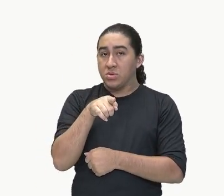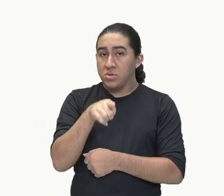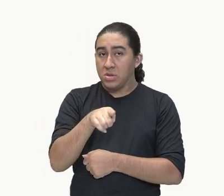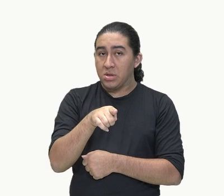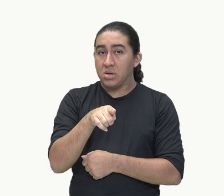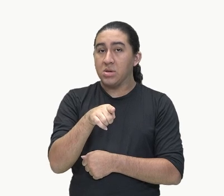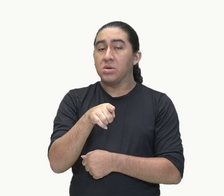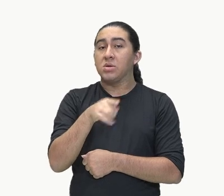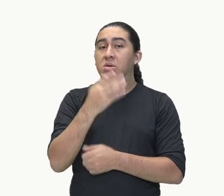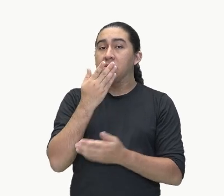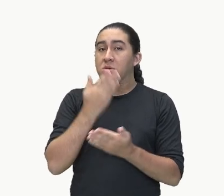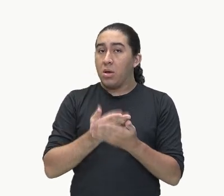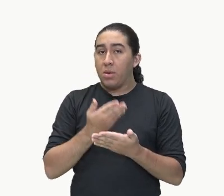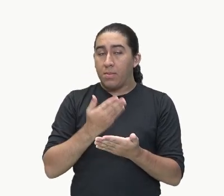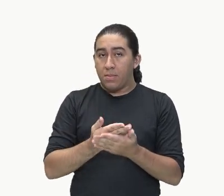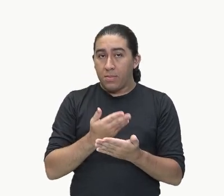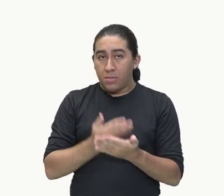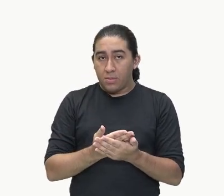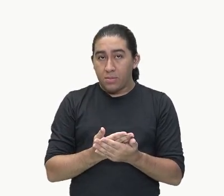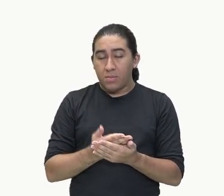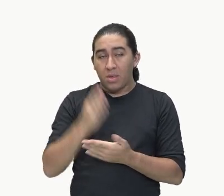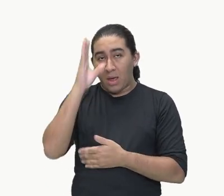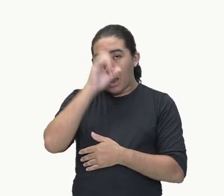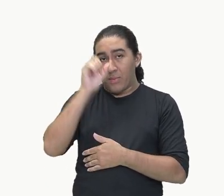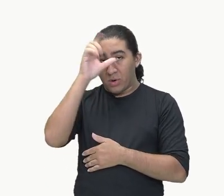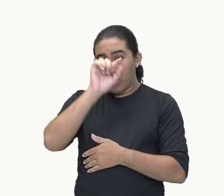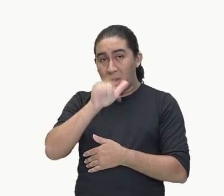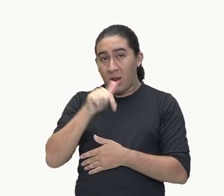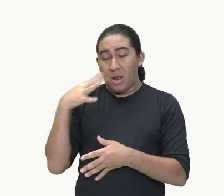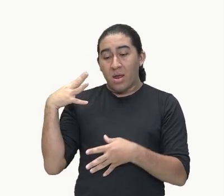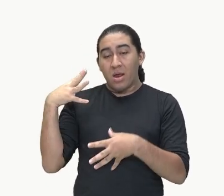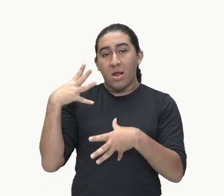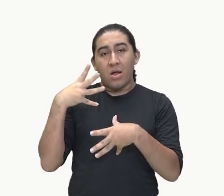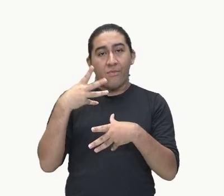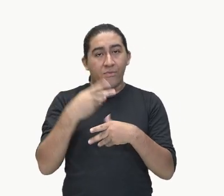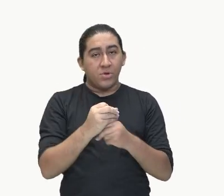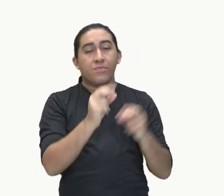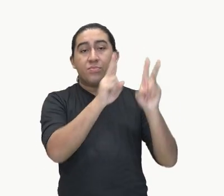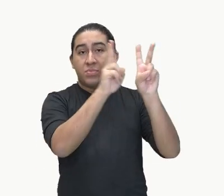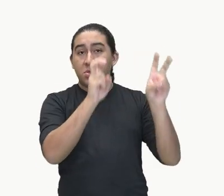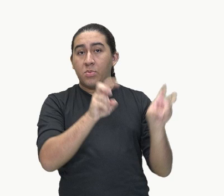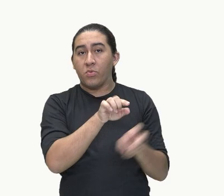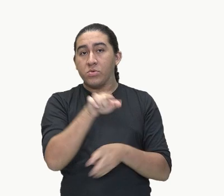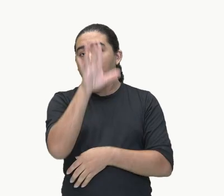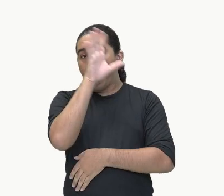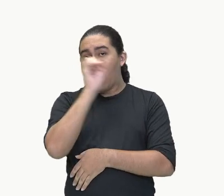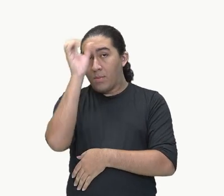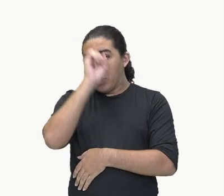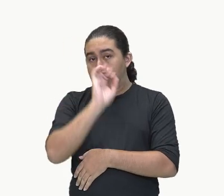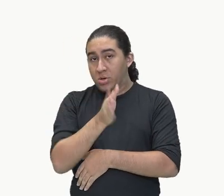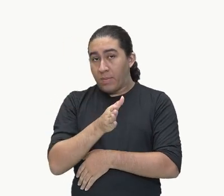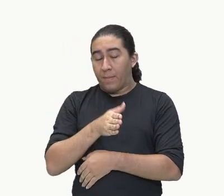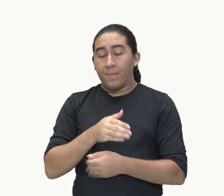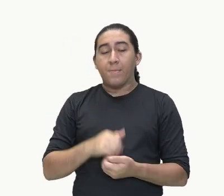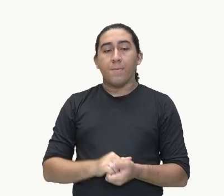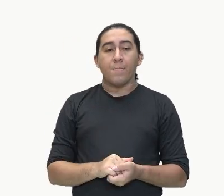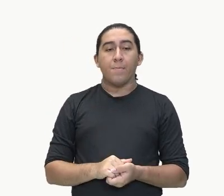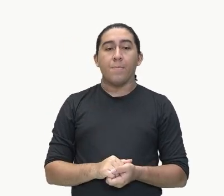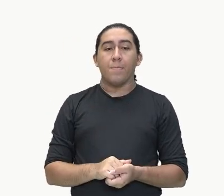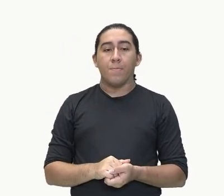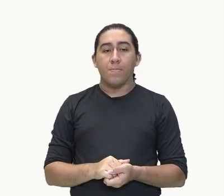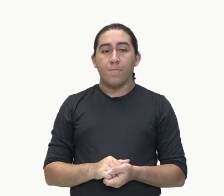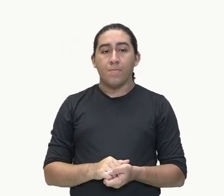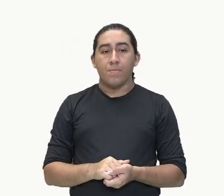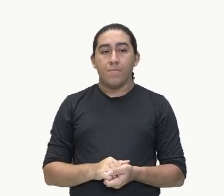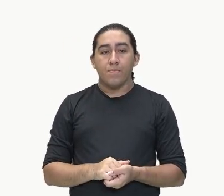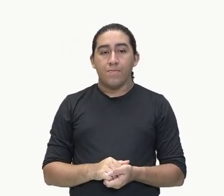já aprendeu, né? A gente está revisando, né, aqueles assuntos que vocês já aprenderam. Então, vamos lá.